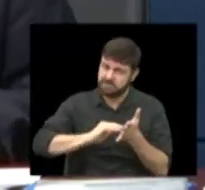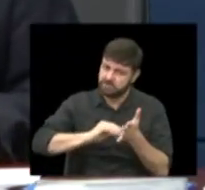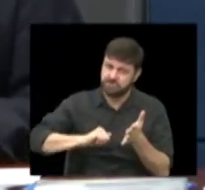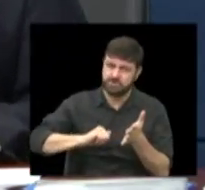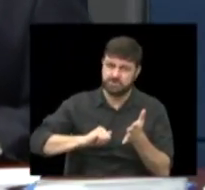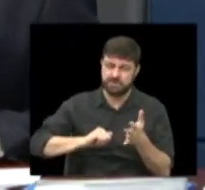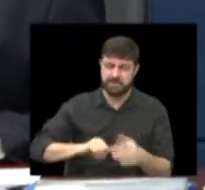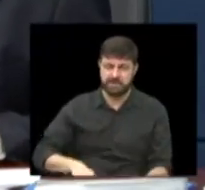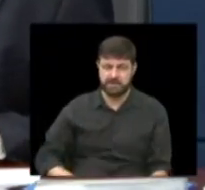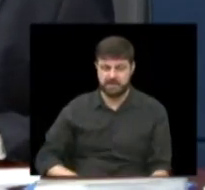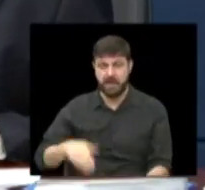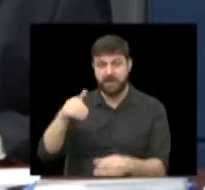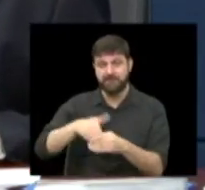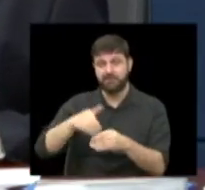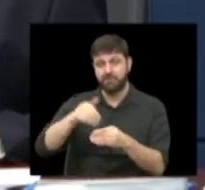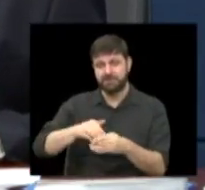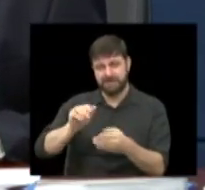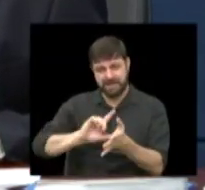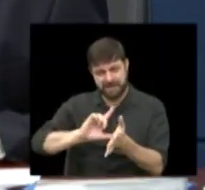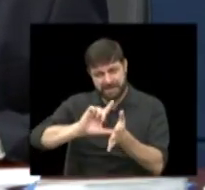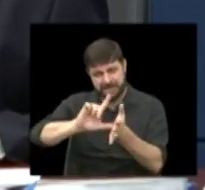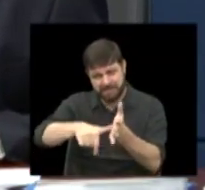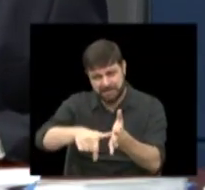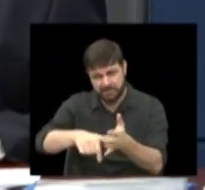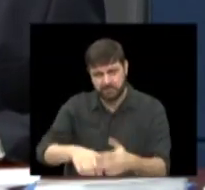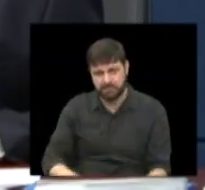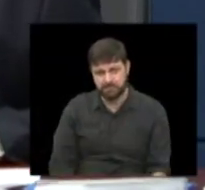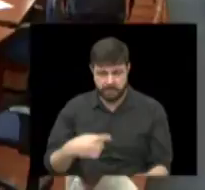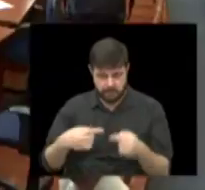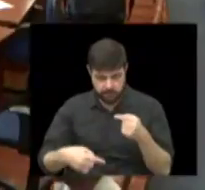de pauta do projeto. Retirada de urgência para